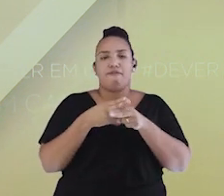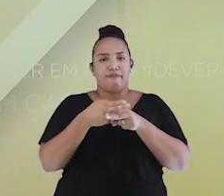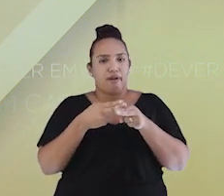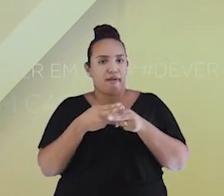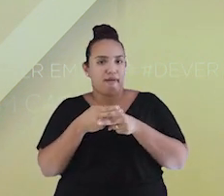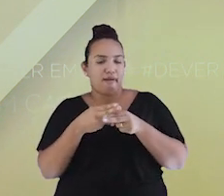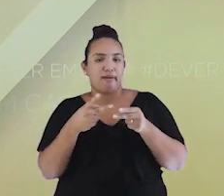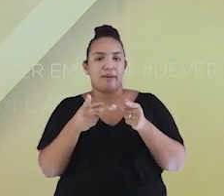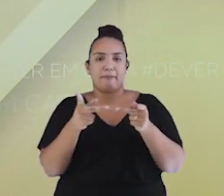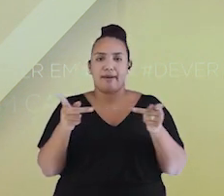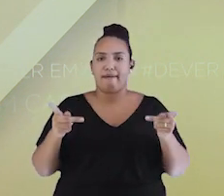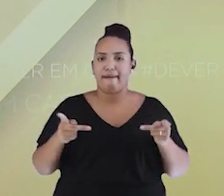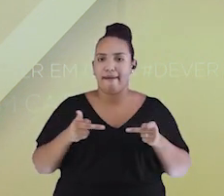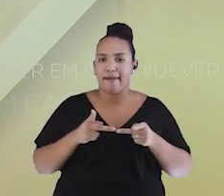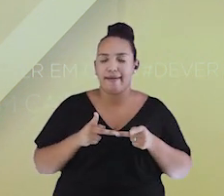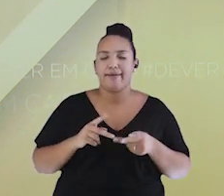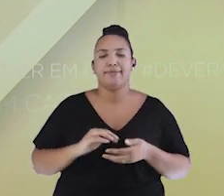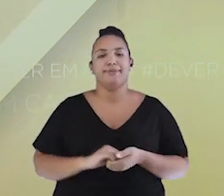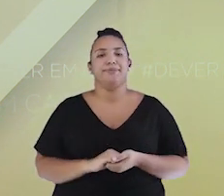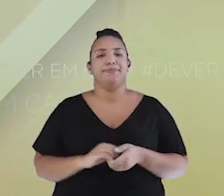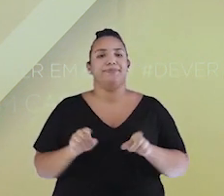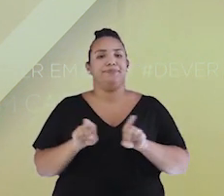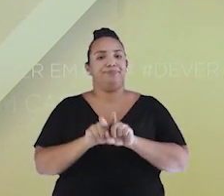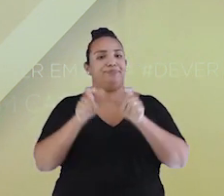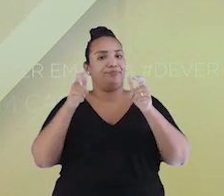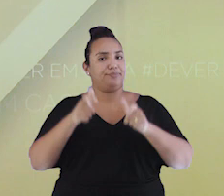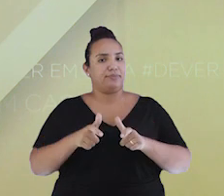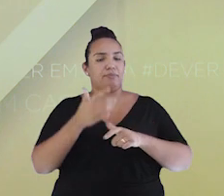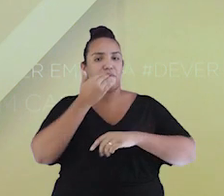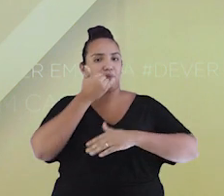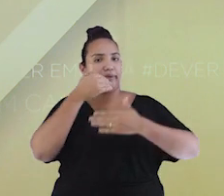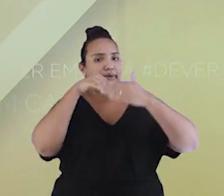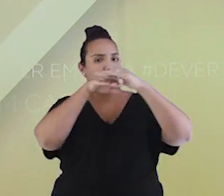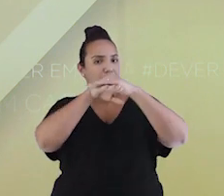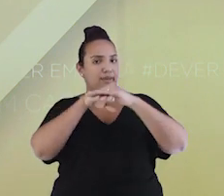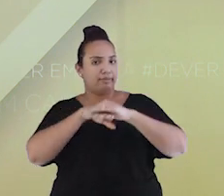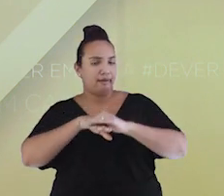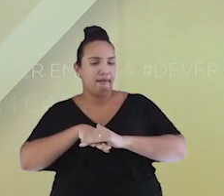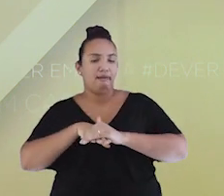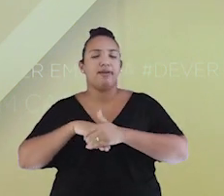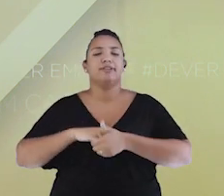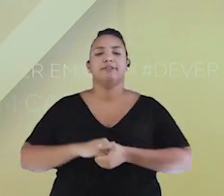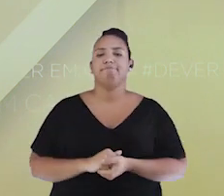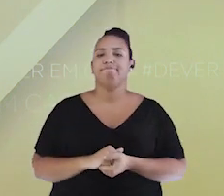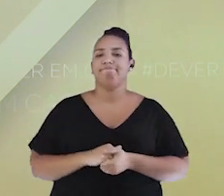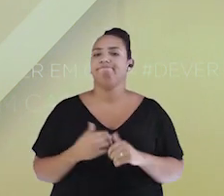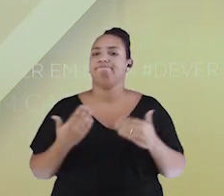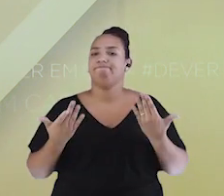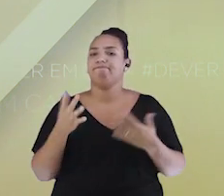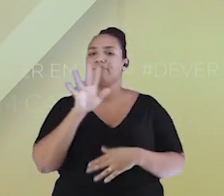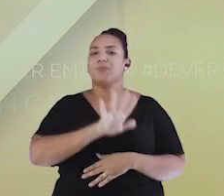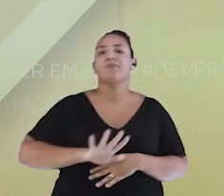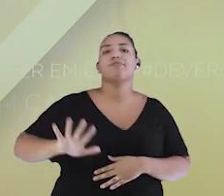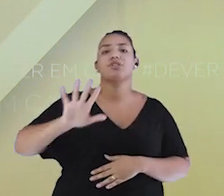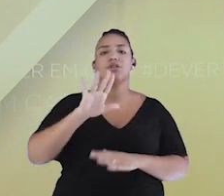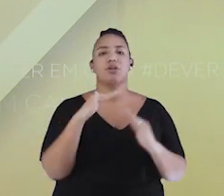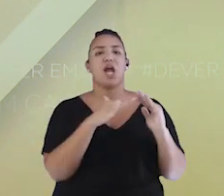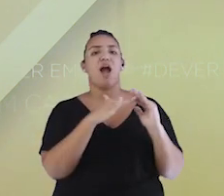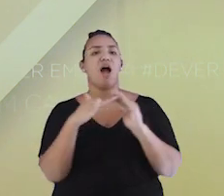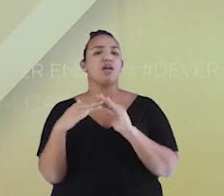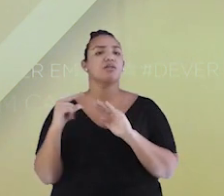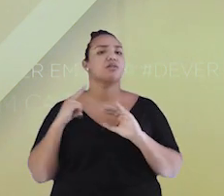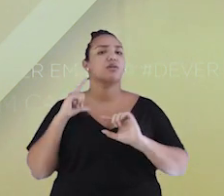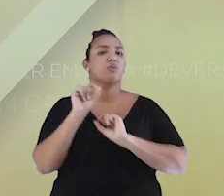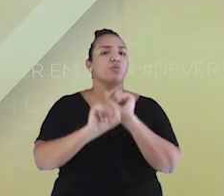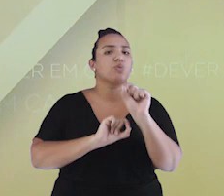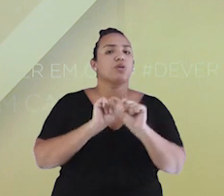pratos, armário para armazenar os mantimentos. No geral, as casas têm